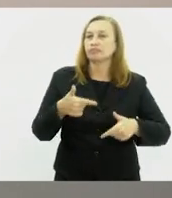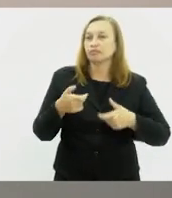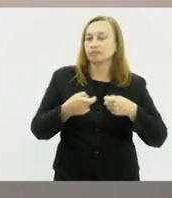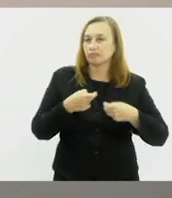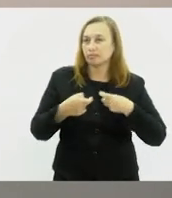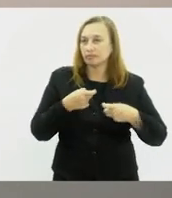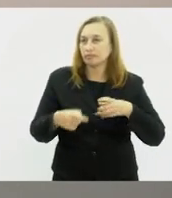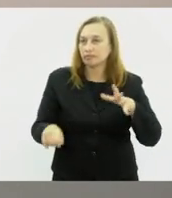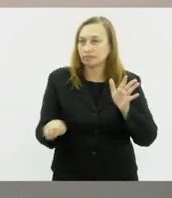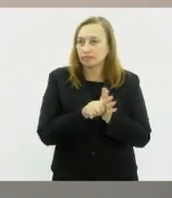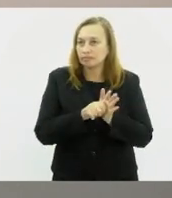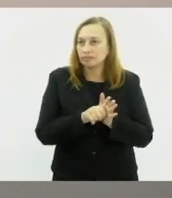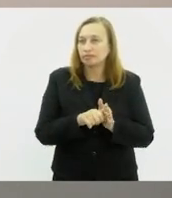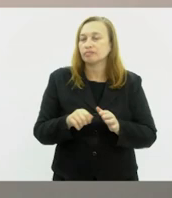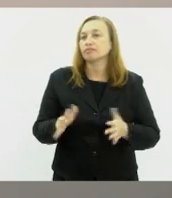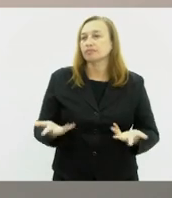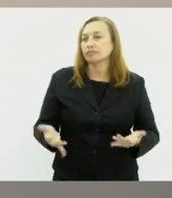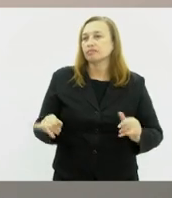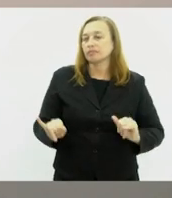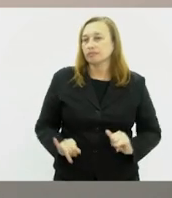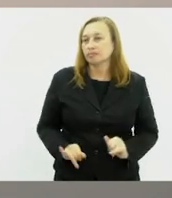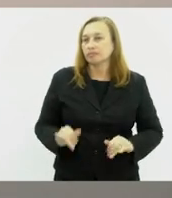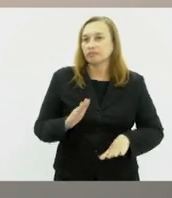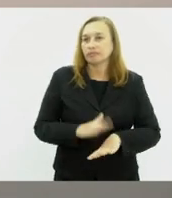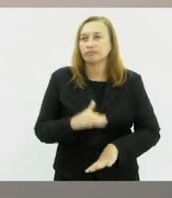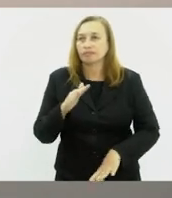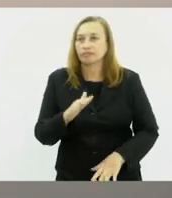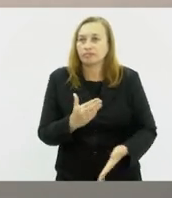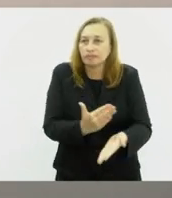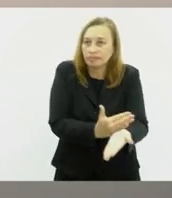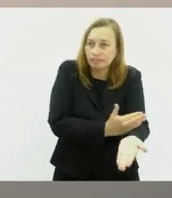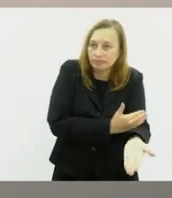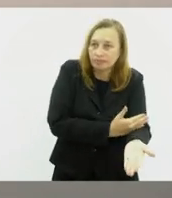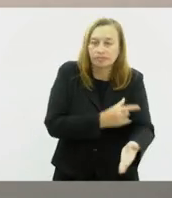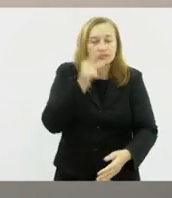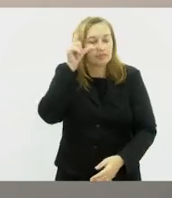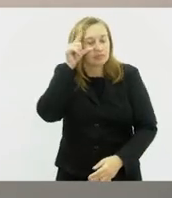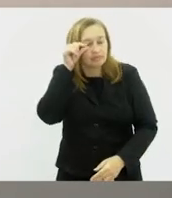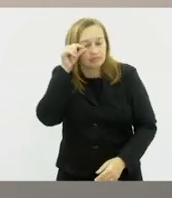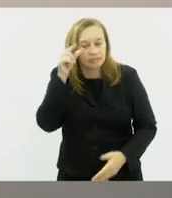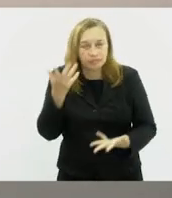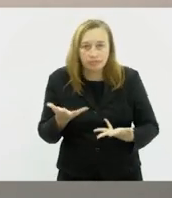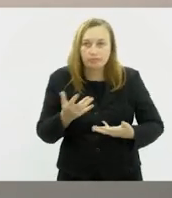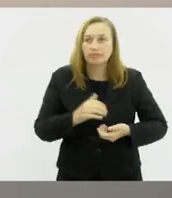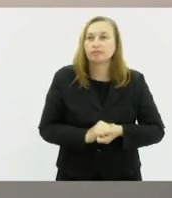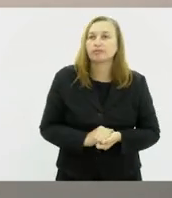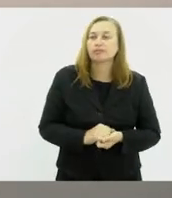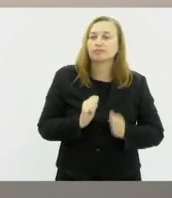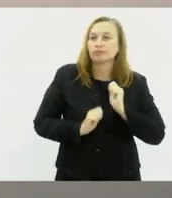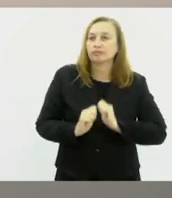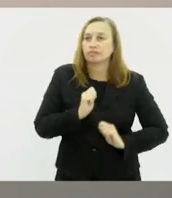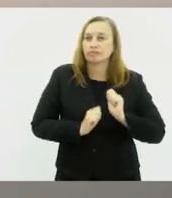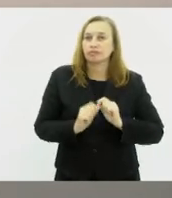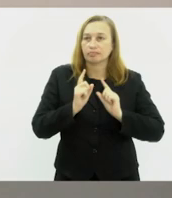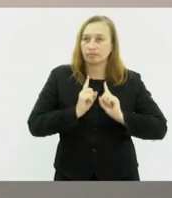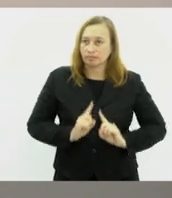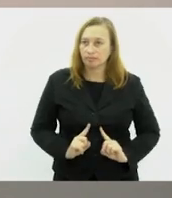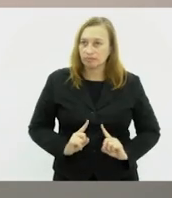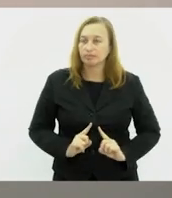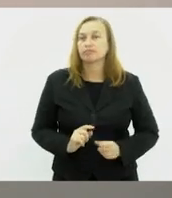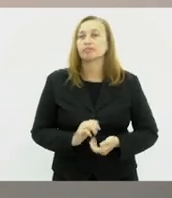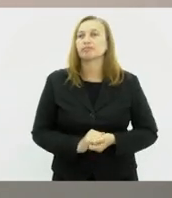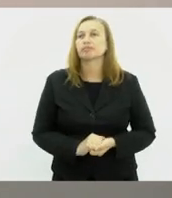pessoas elas sofrem mais de hipertensão arterial sofrem de insônia prolongada eh ansiedade e depressão né